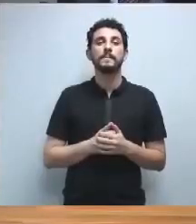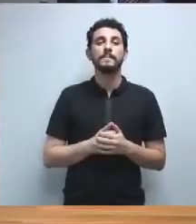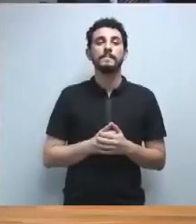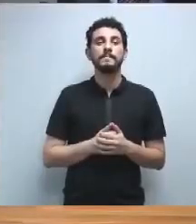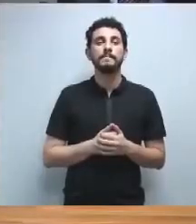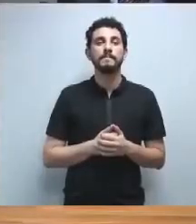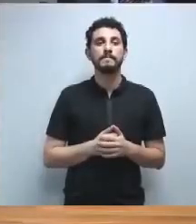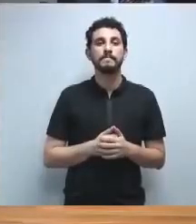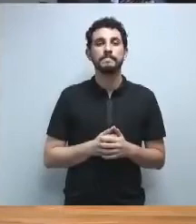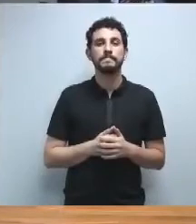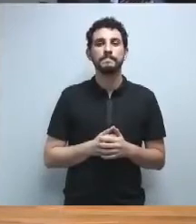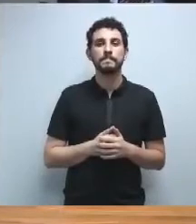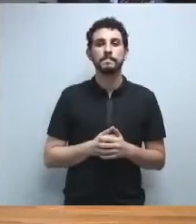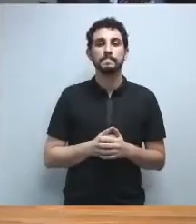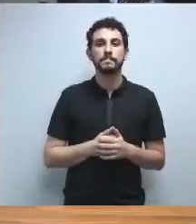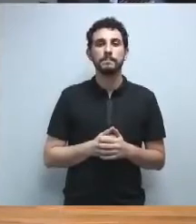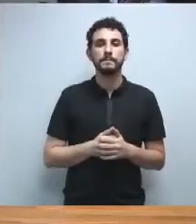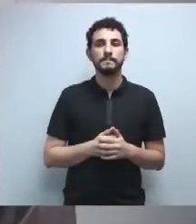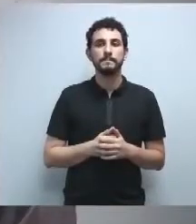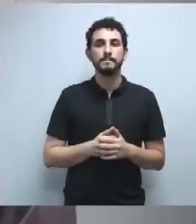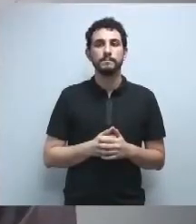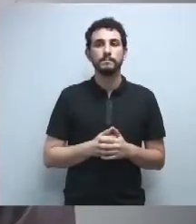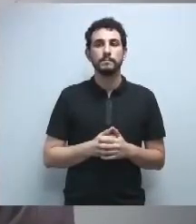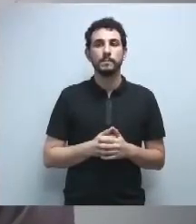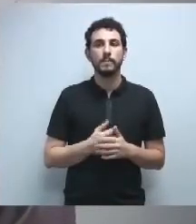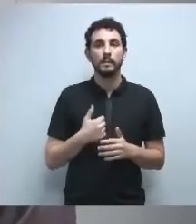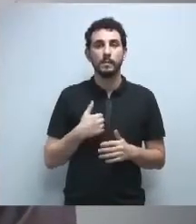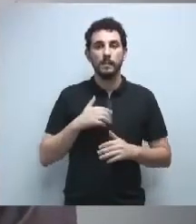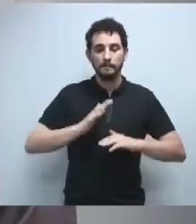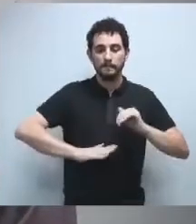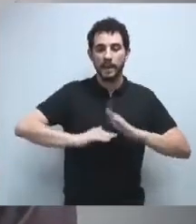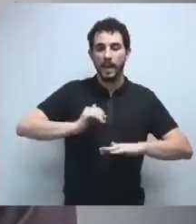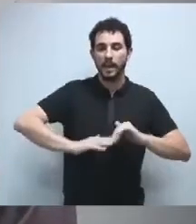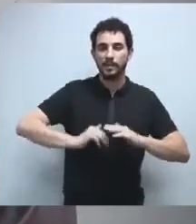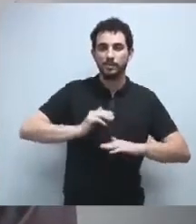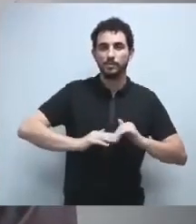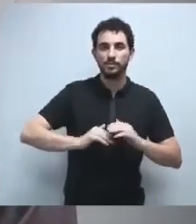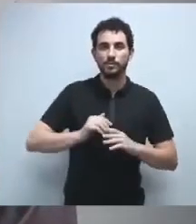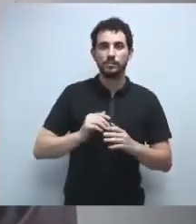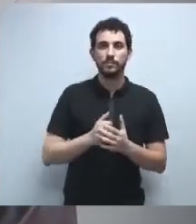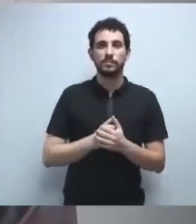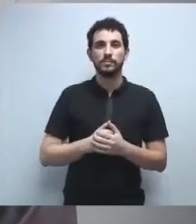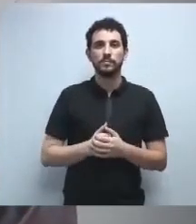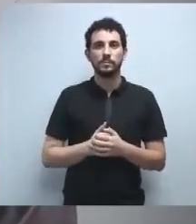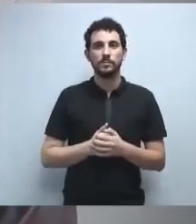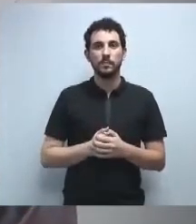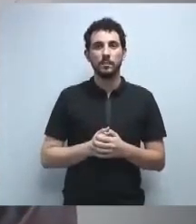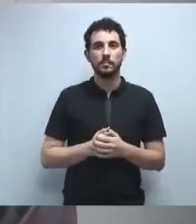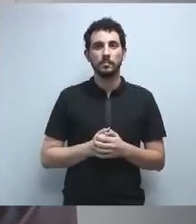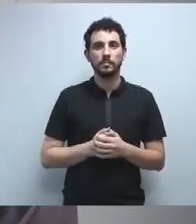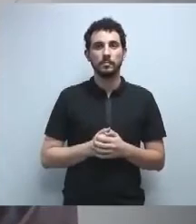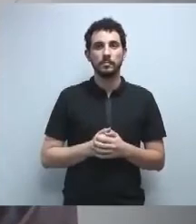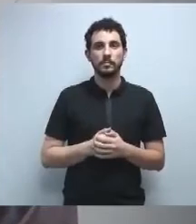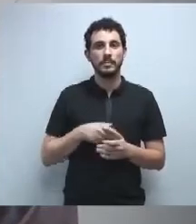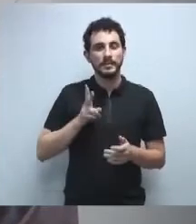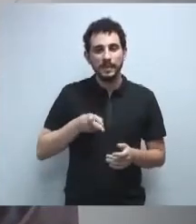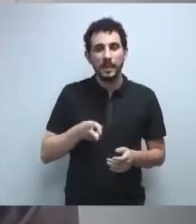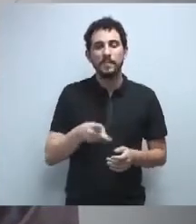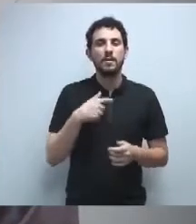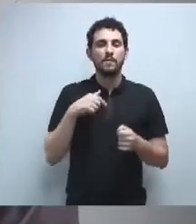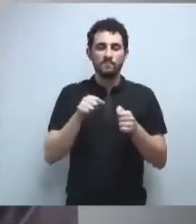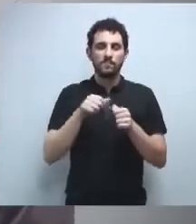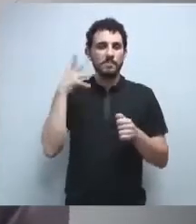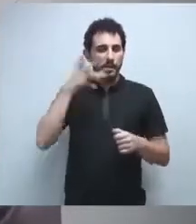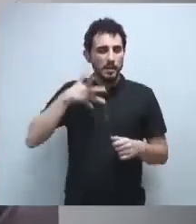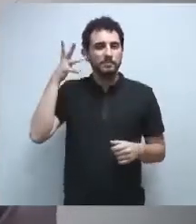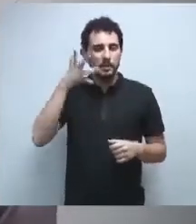inclusive bem bem prático é freqüentemente eu faço